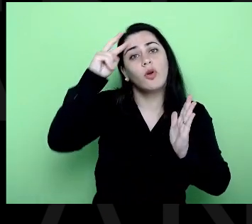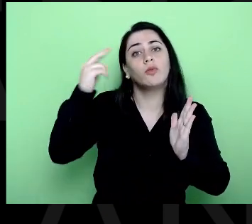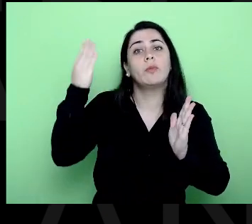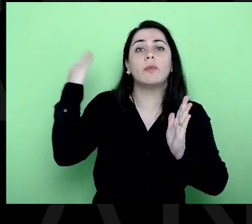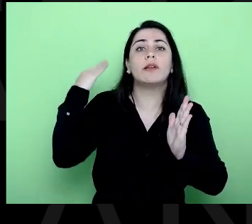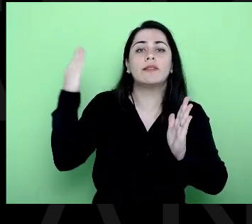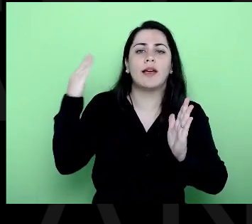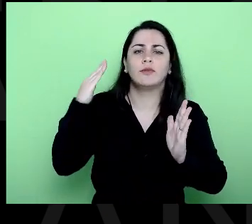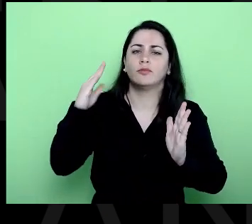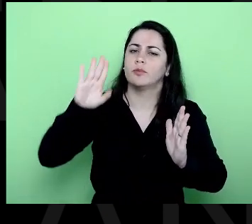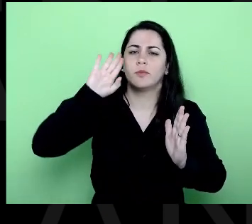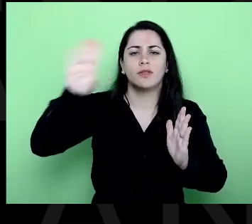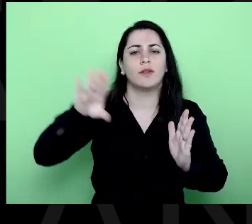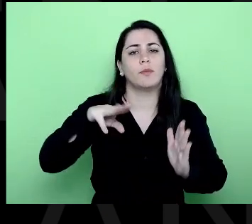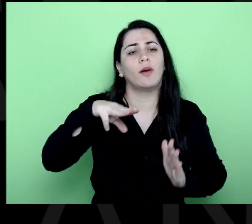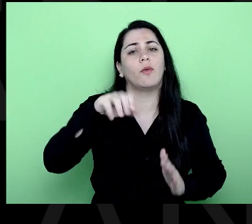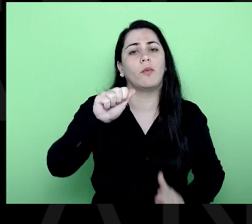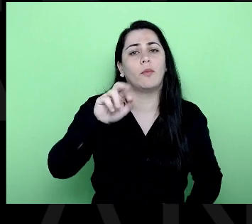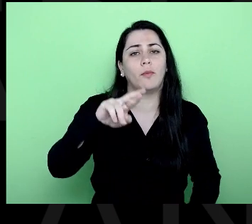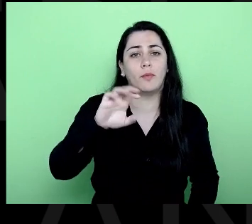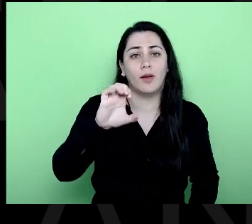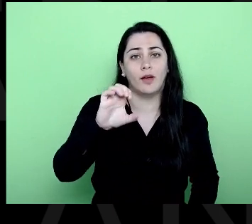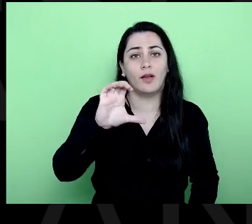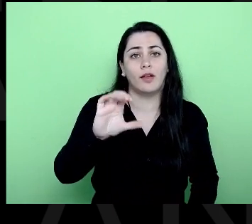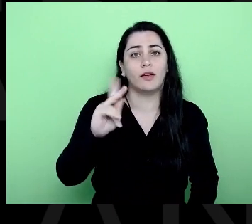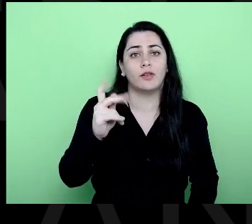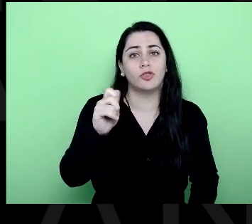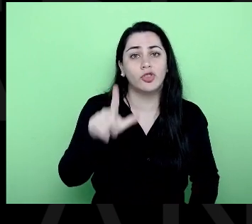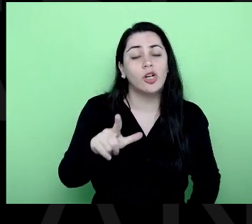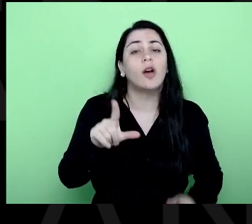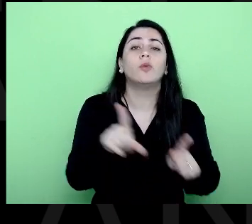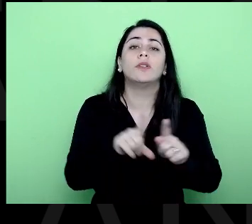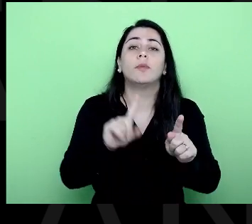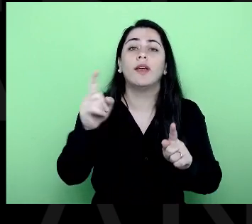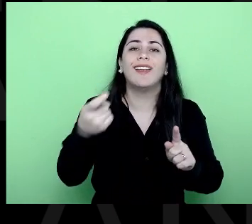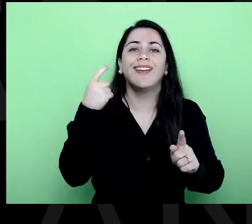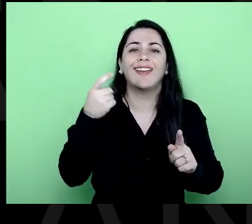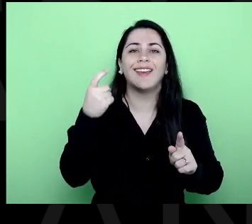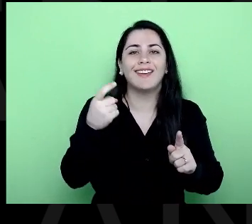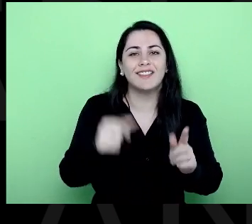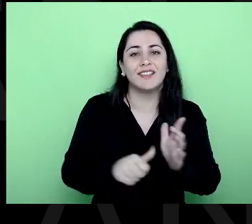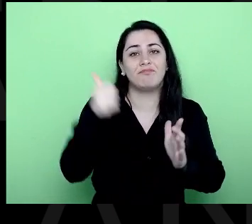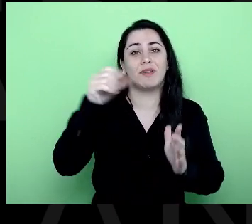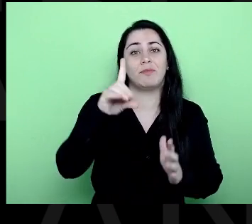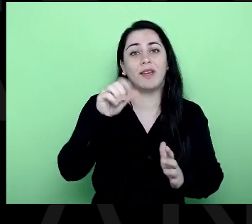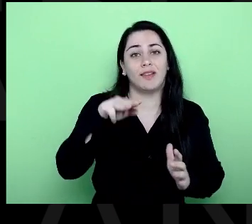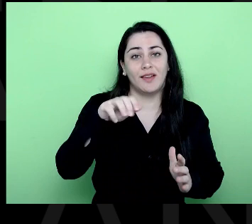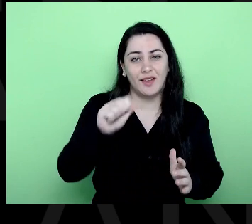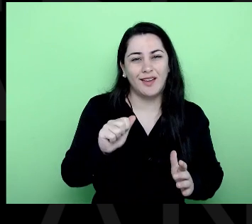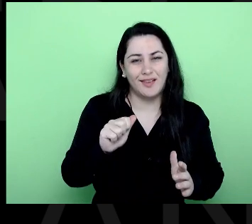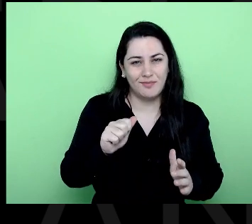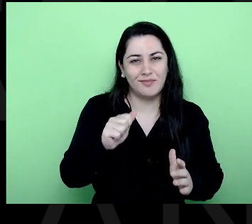tanto. Principalmente o Marechal Lott e a ex-primeira-dama Maria Tereza Goulart, eles já havia